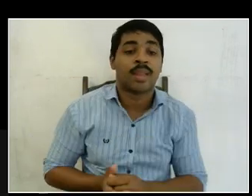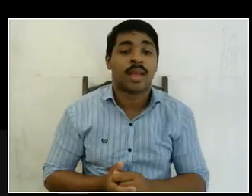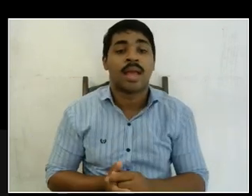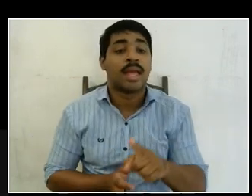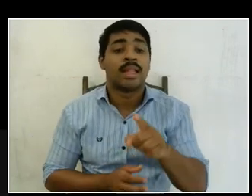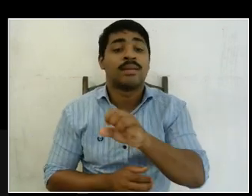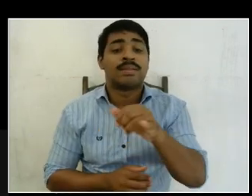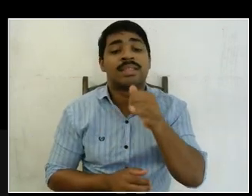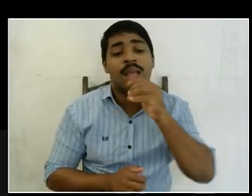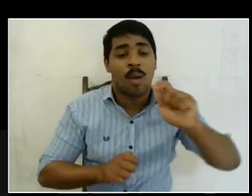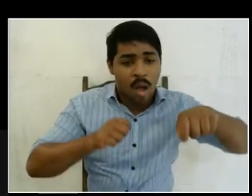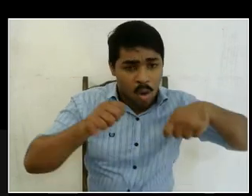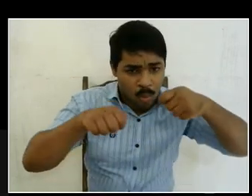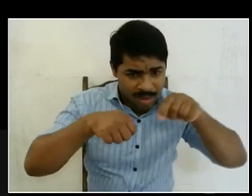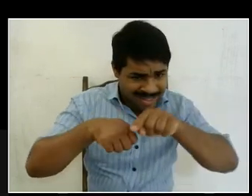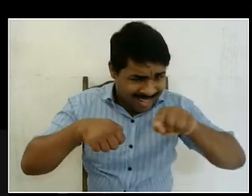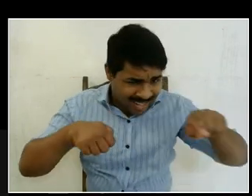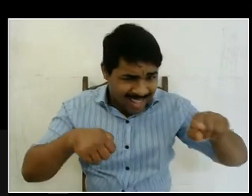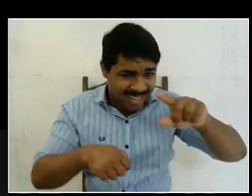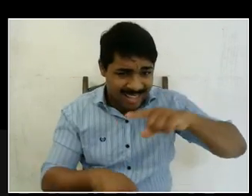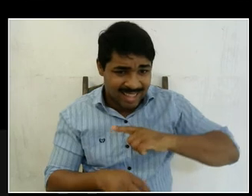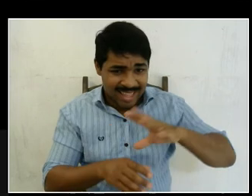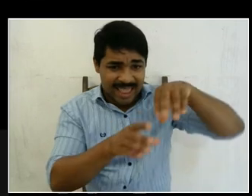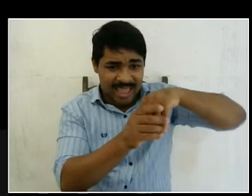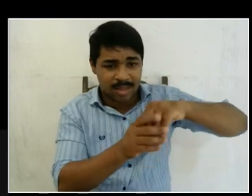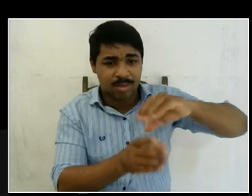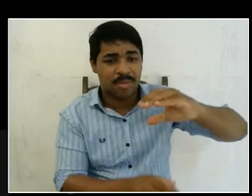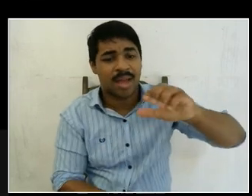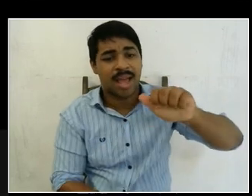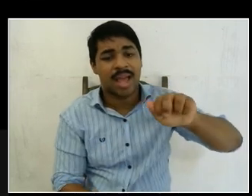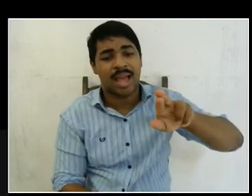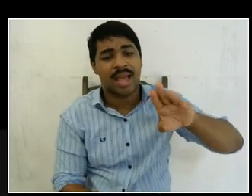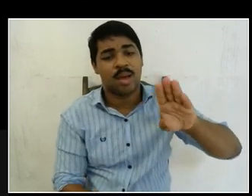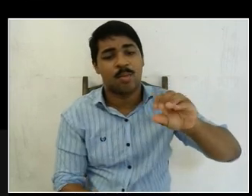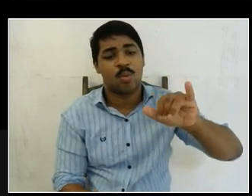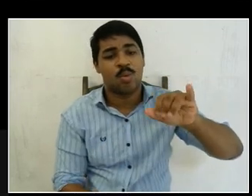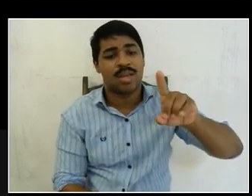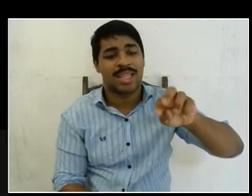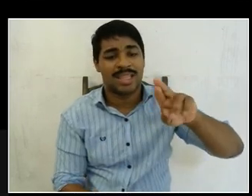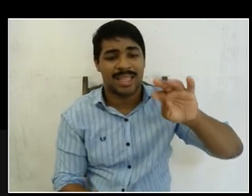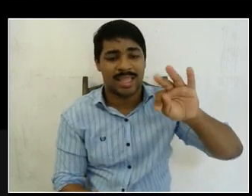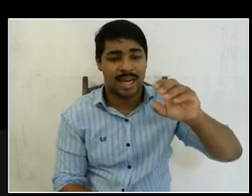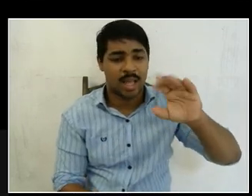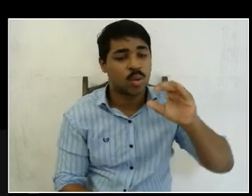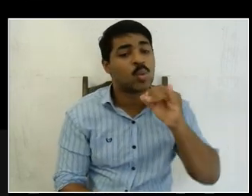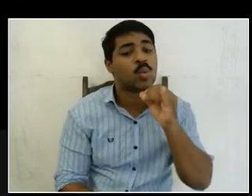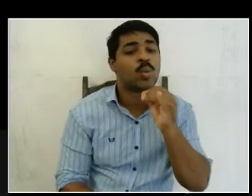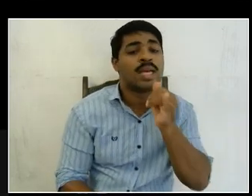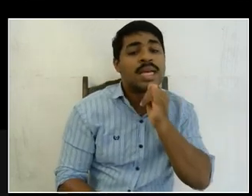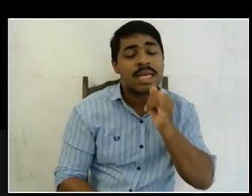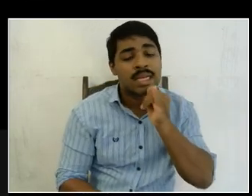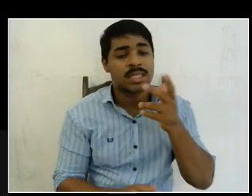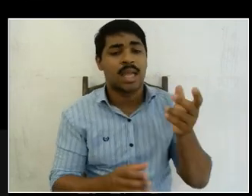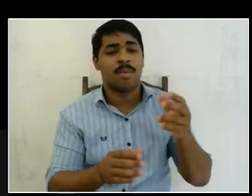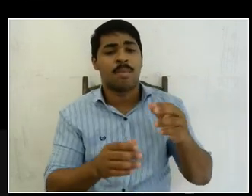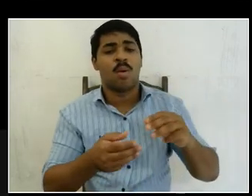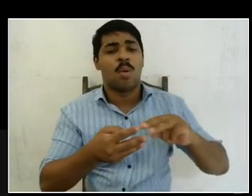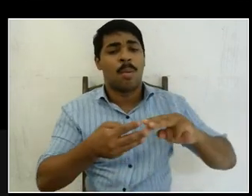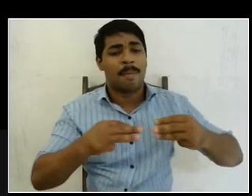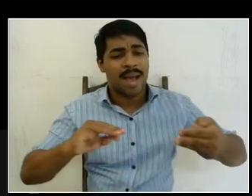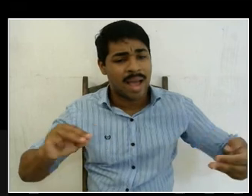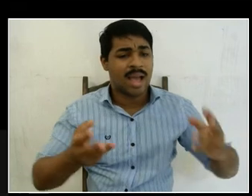em carboidratos, como massas, né, macarrão, pizza, por exemplo, e a gente não faz exercício, o que, que vai acontecer? Ele vai